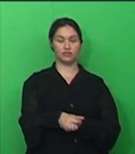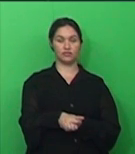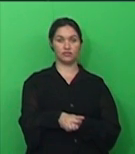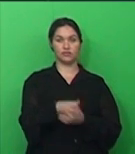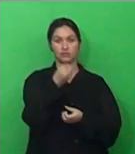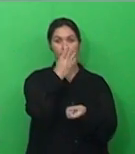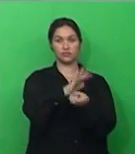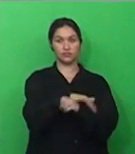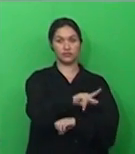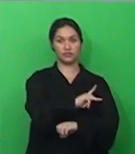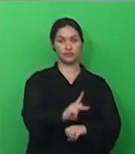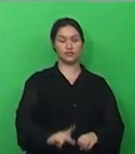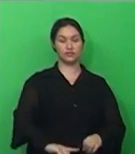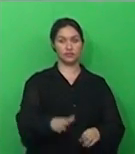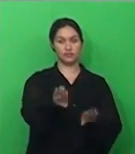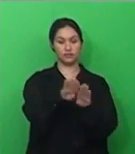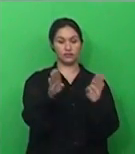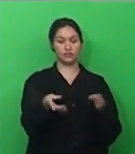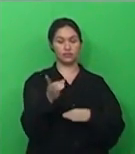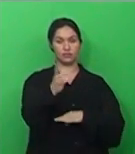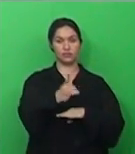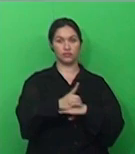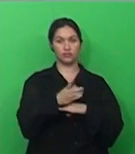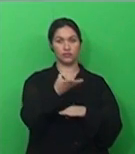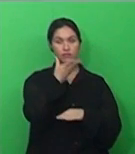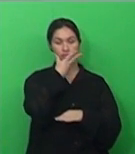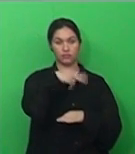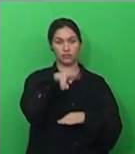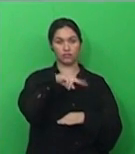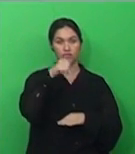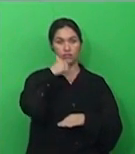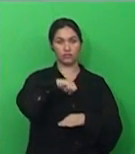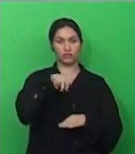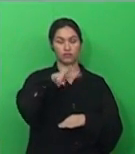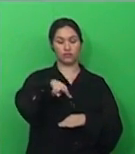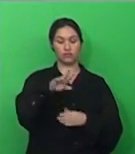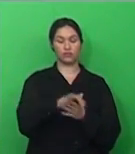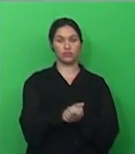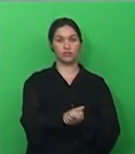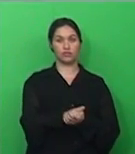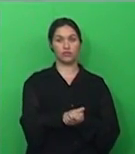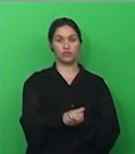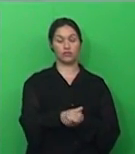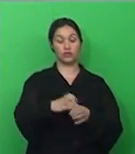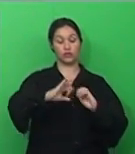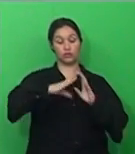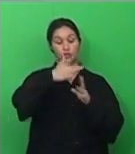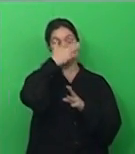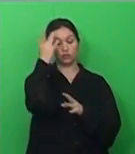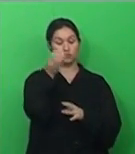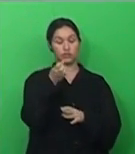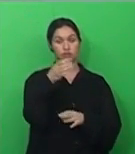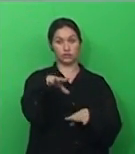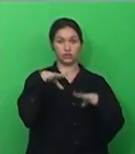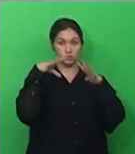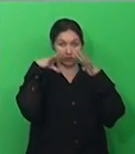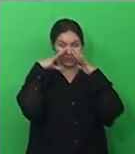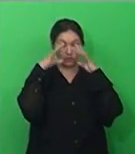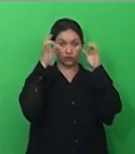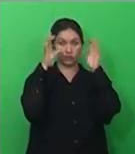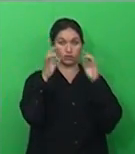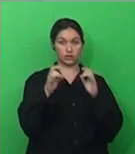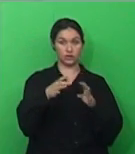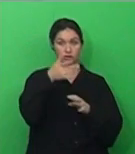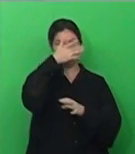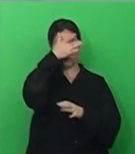Boa noite, presidente, mesa, vereadores e vereadoras, vereadora, né? O público que nos assiste, em especial aqueles que estão nos vendo